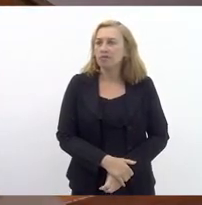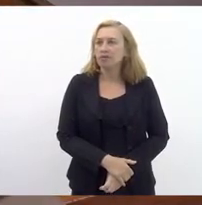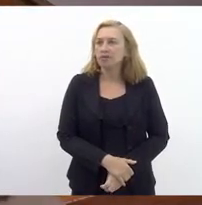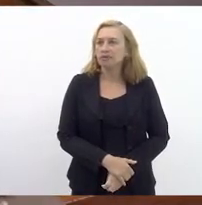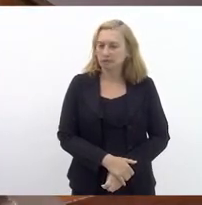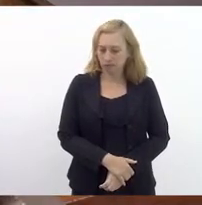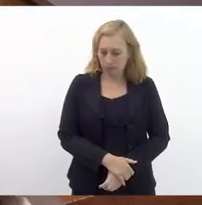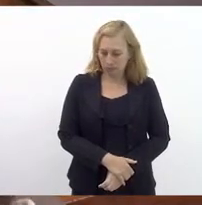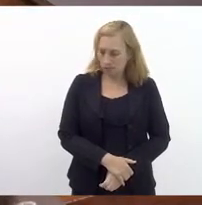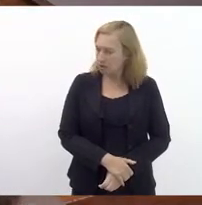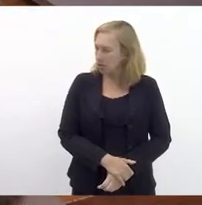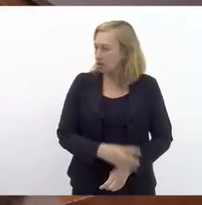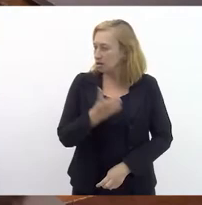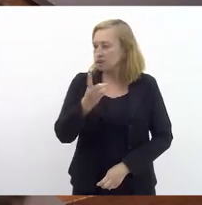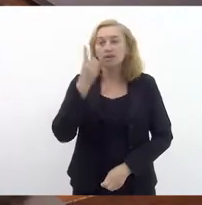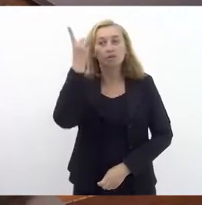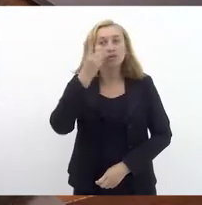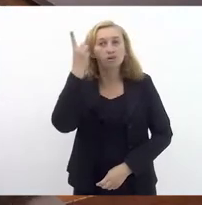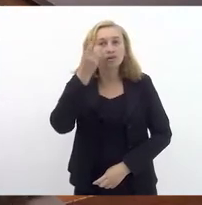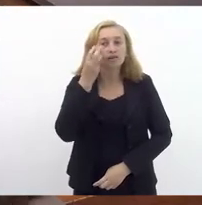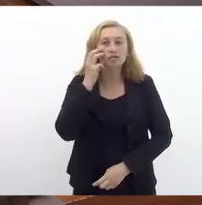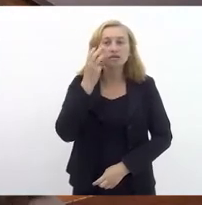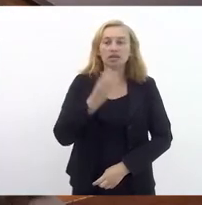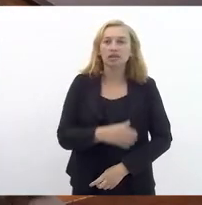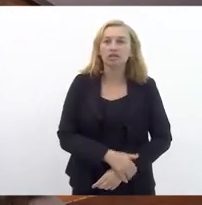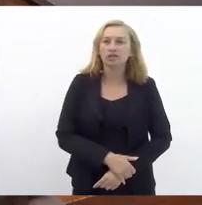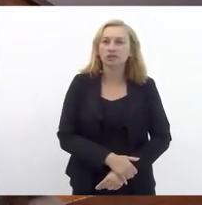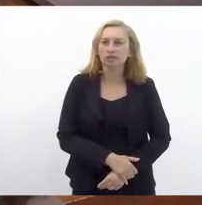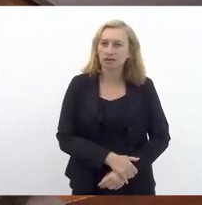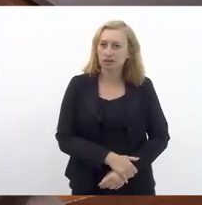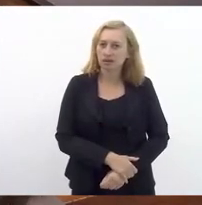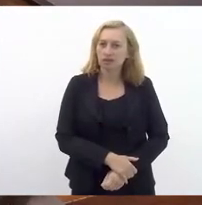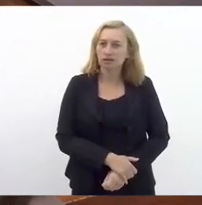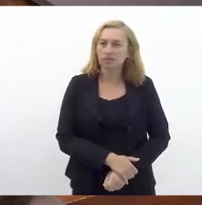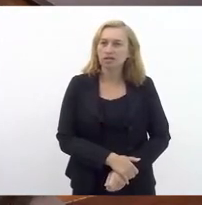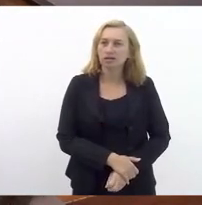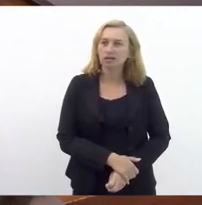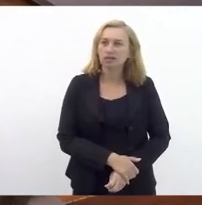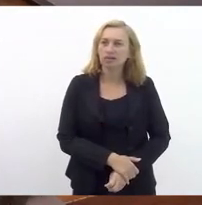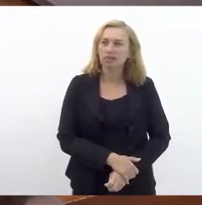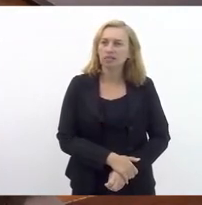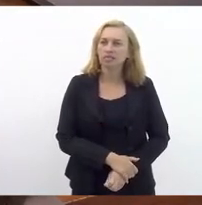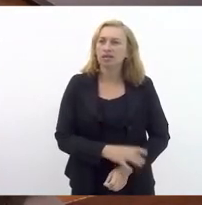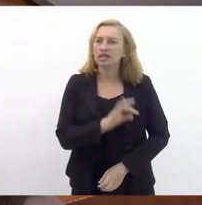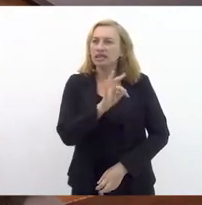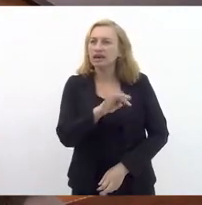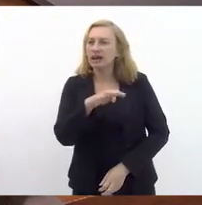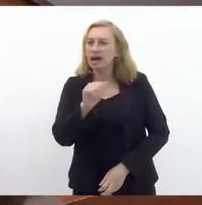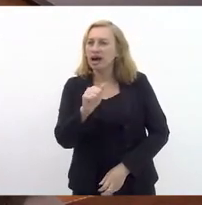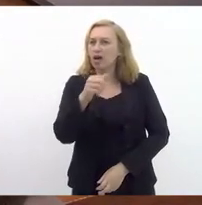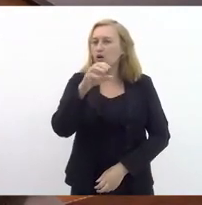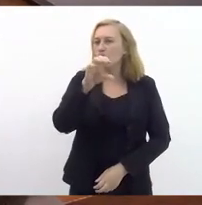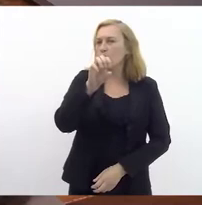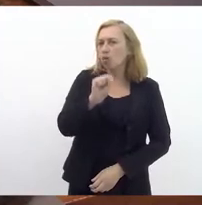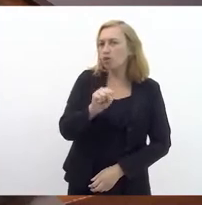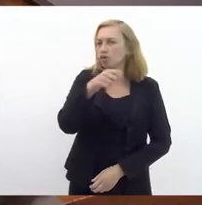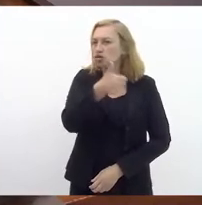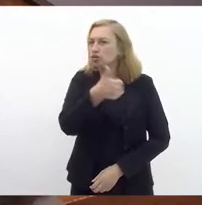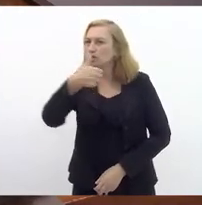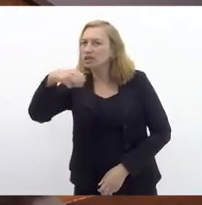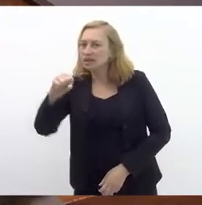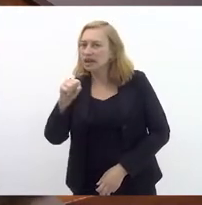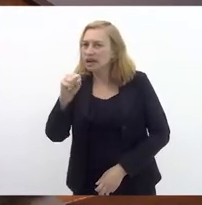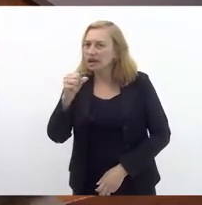Deputado Valdec, na verdade, esse aditamento, quando feito em TA8, em 2010, ele previa